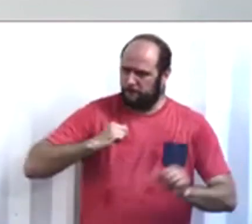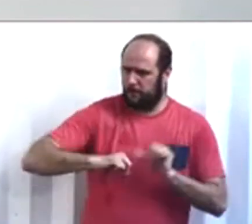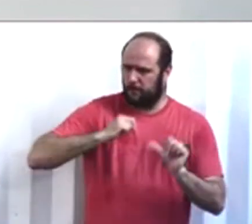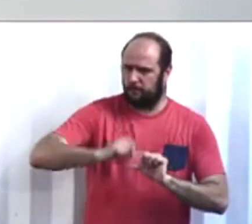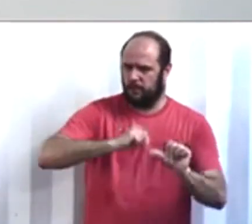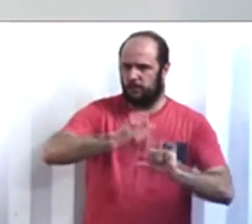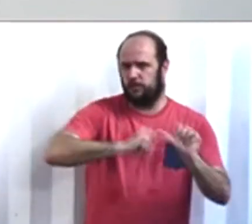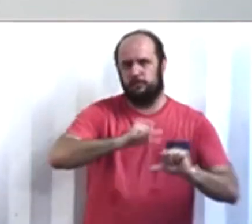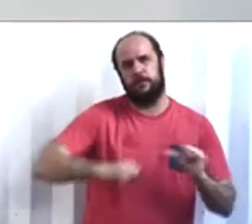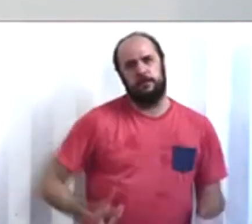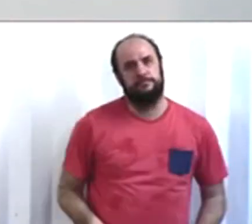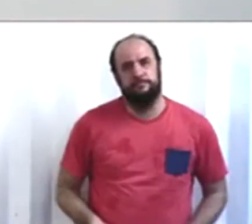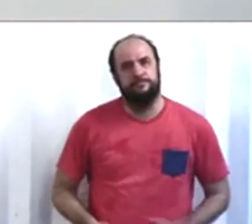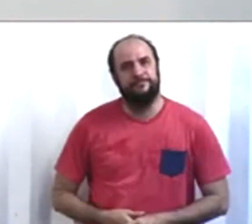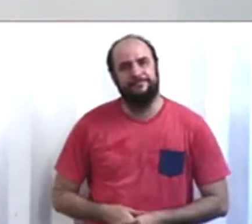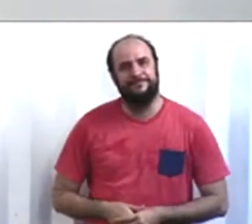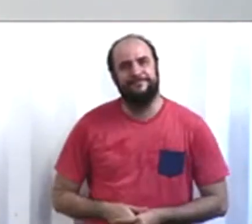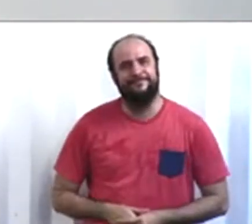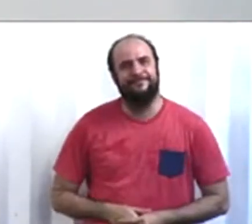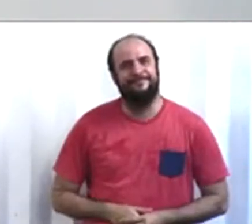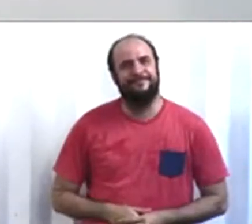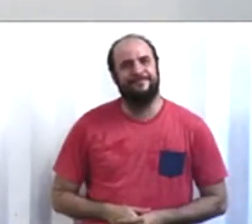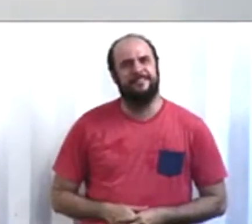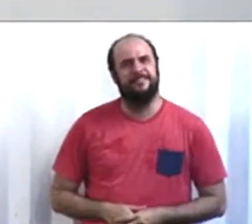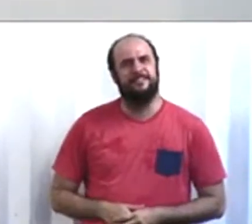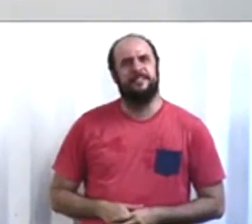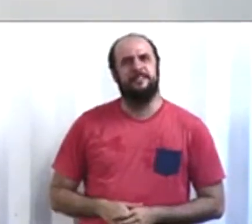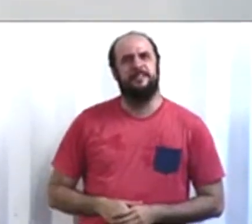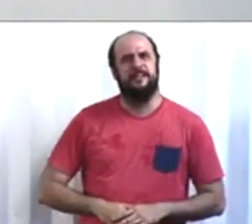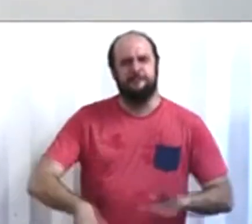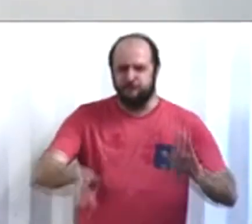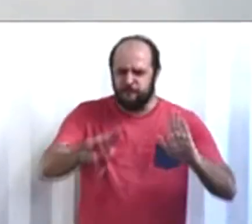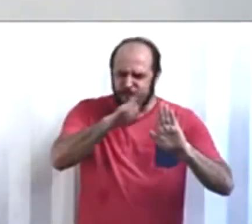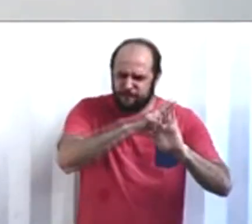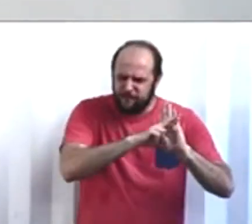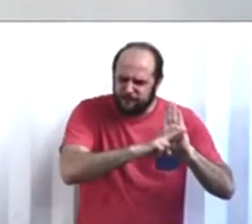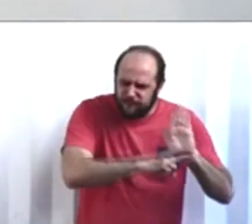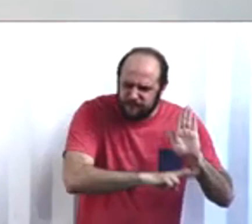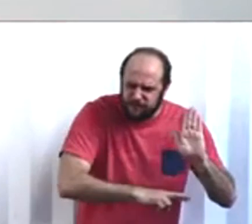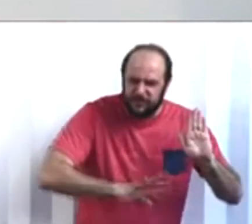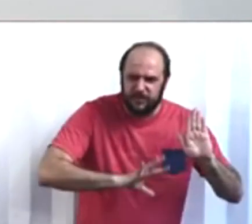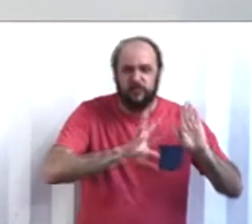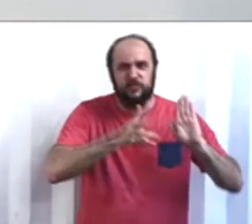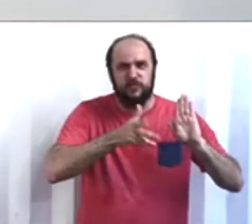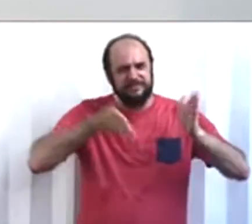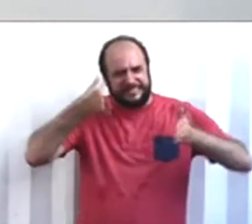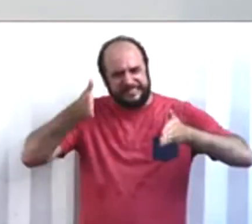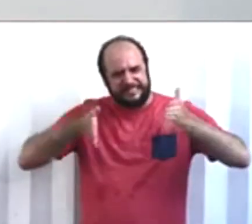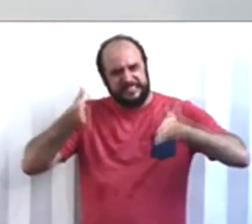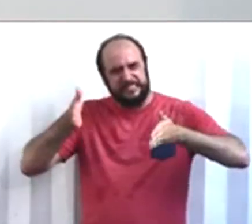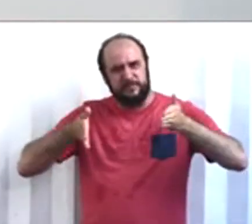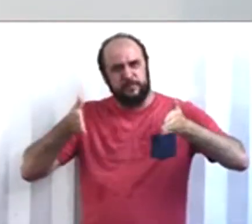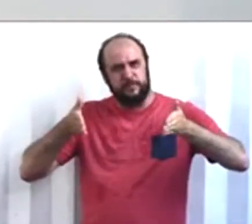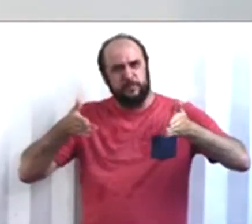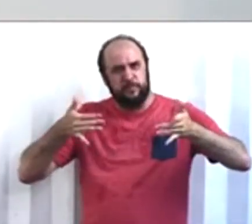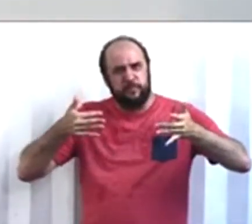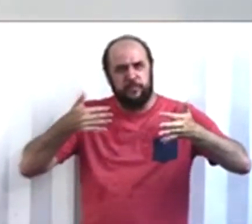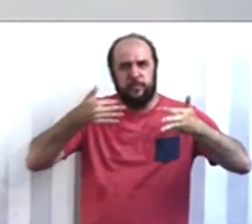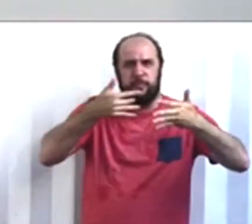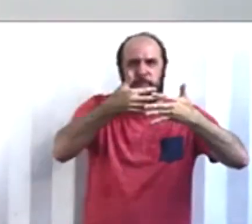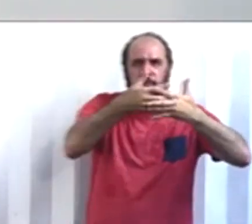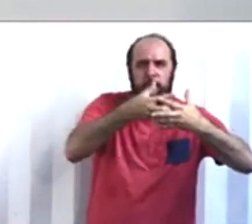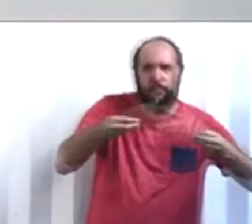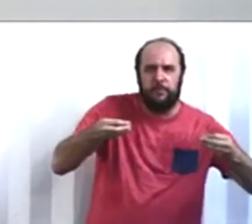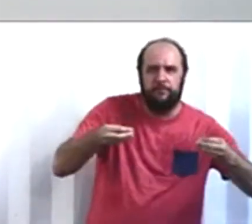forma. Quase todas as ordenanças são temporais, mas a fé não. A fé no essencial